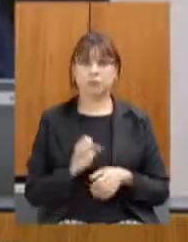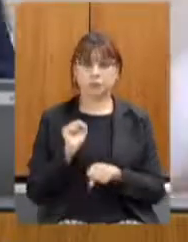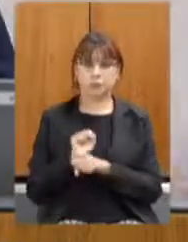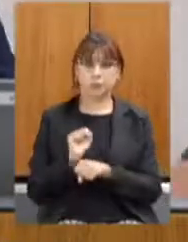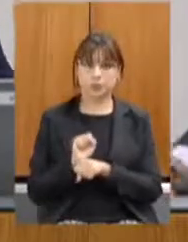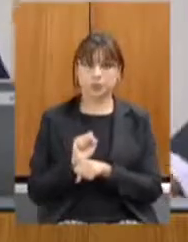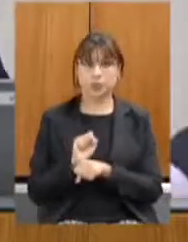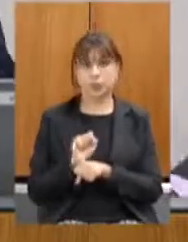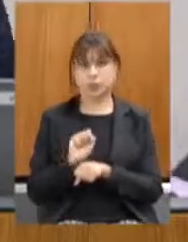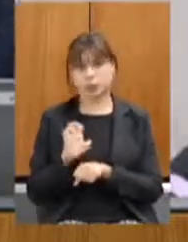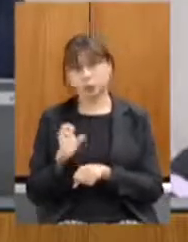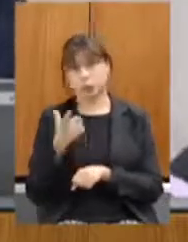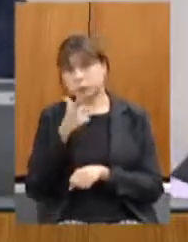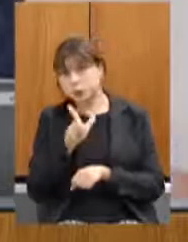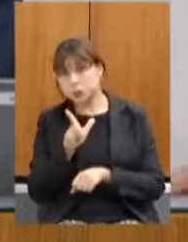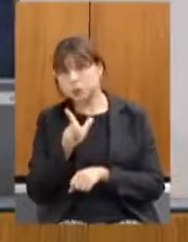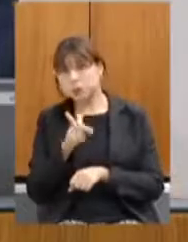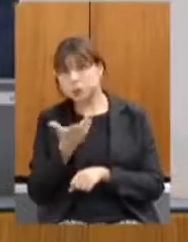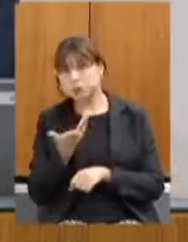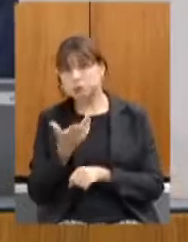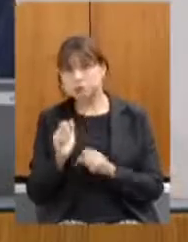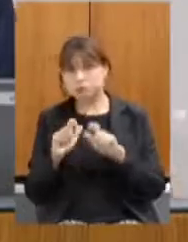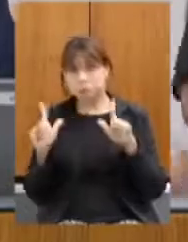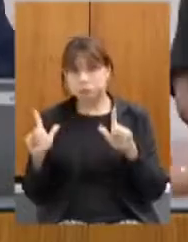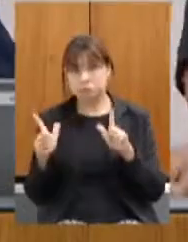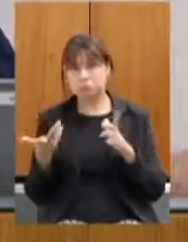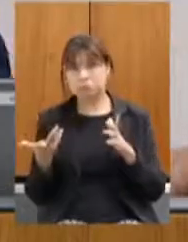aguardar se se eu conseguir entrar